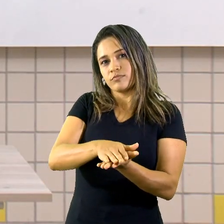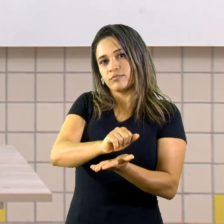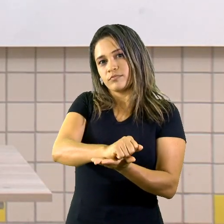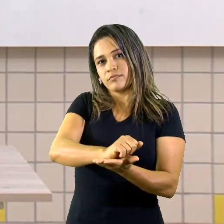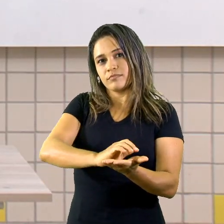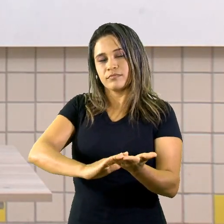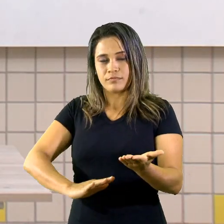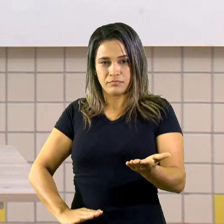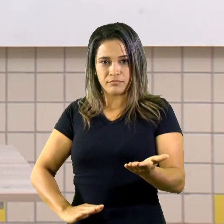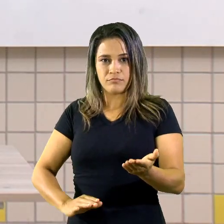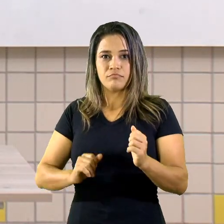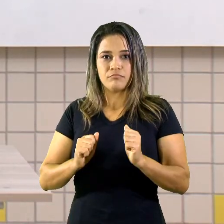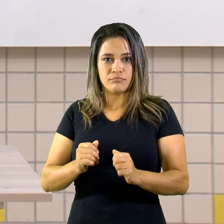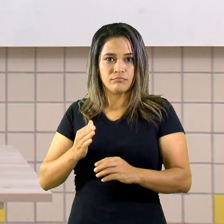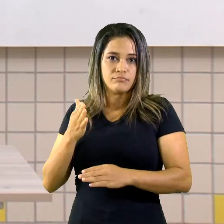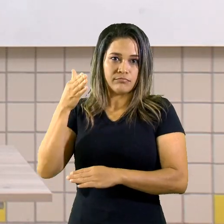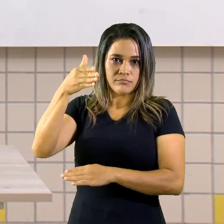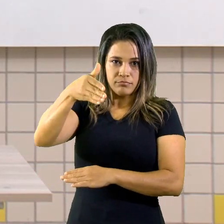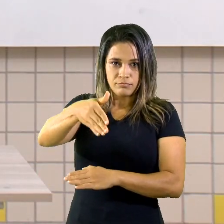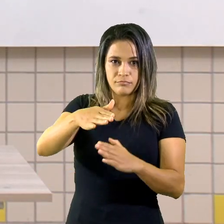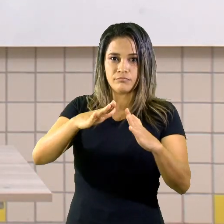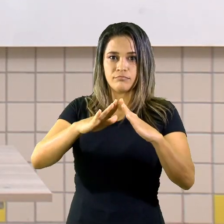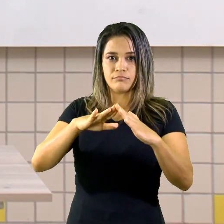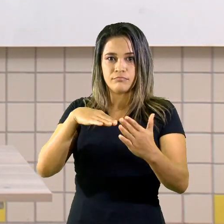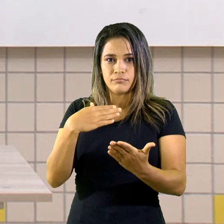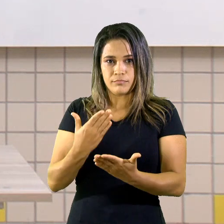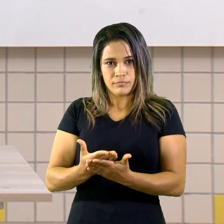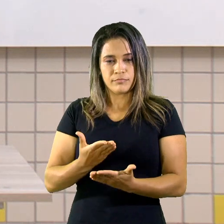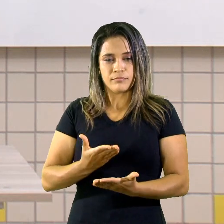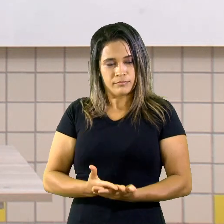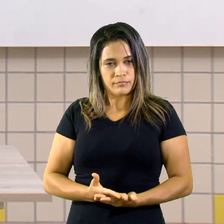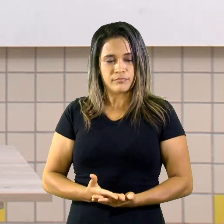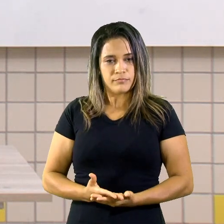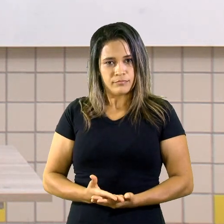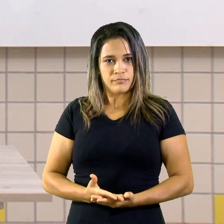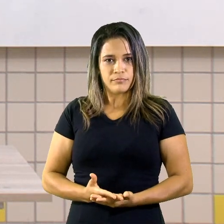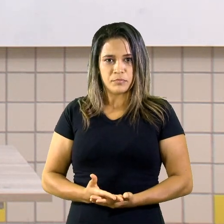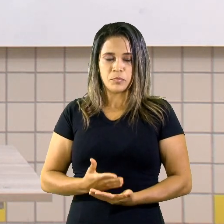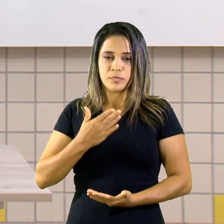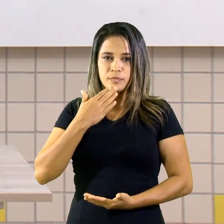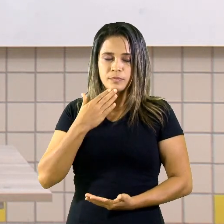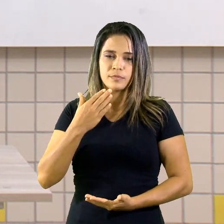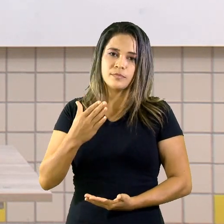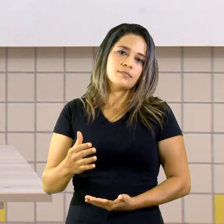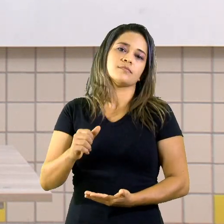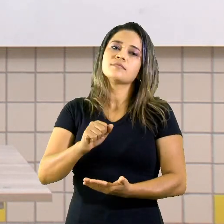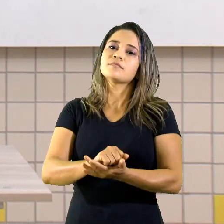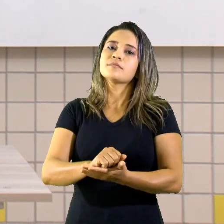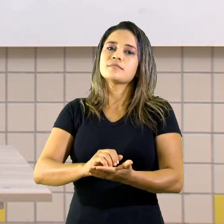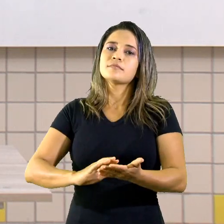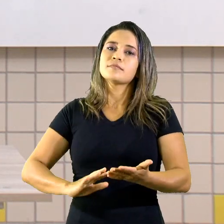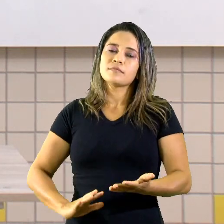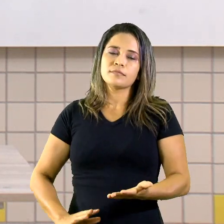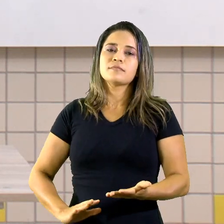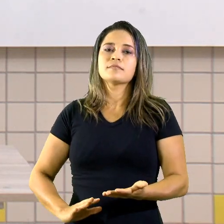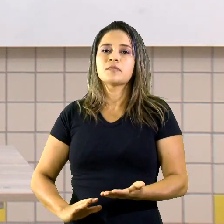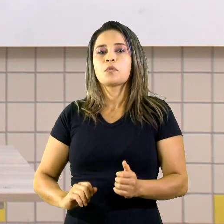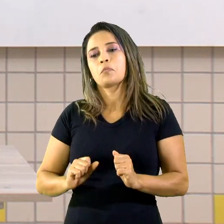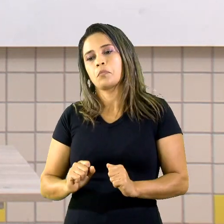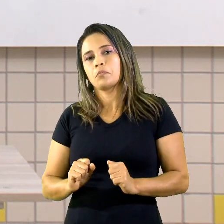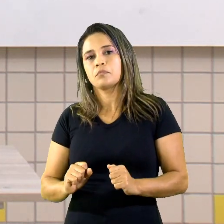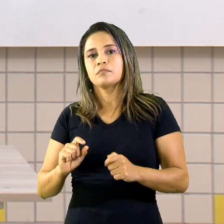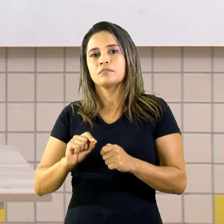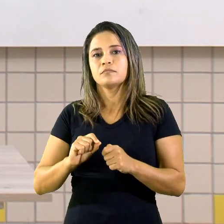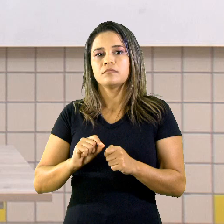pode ir até a sua escola, você pode requerer a atividade impressa, você pode fazer essa atividade em casa,